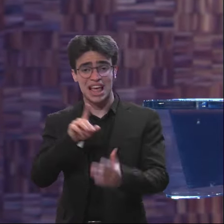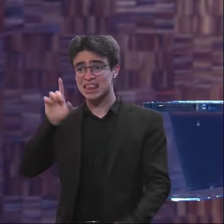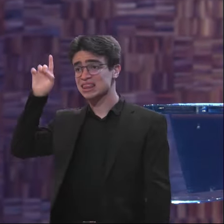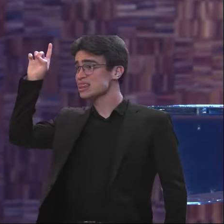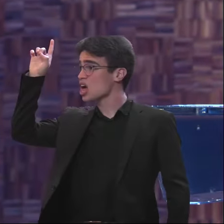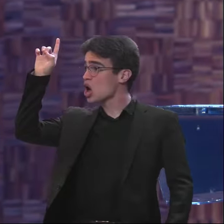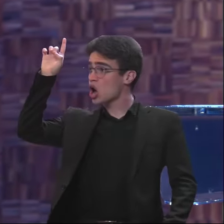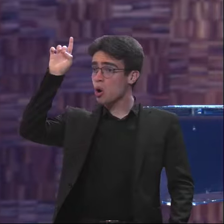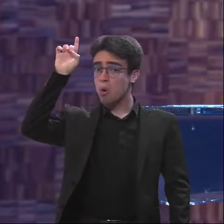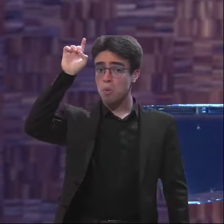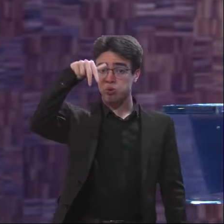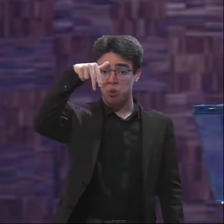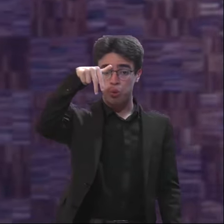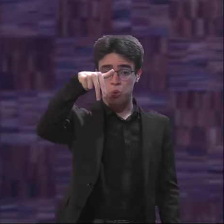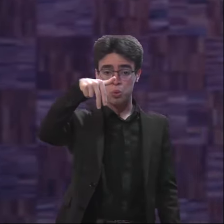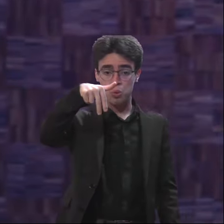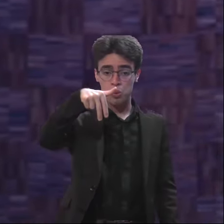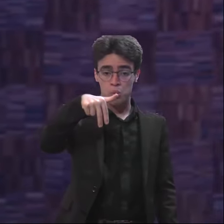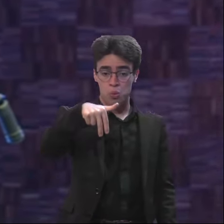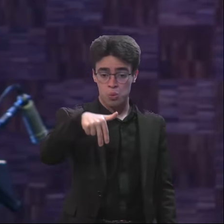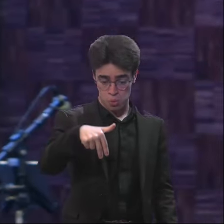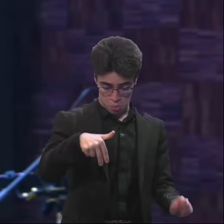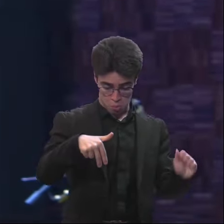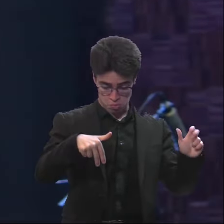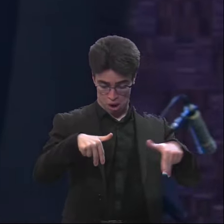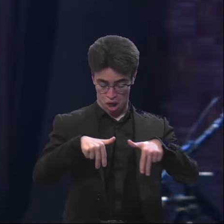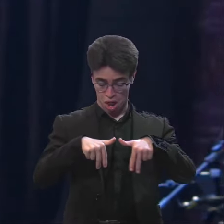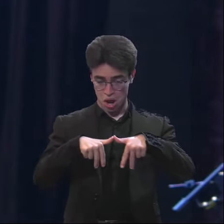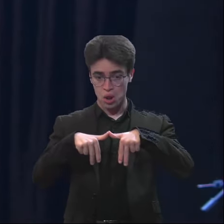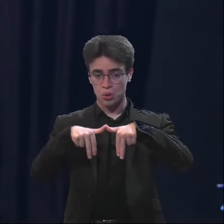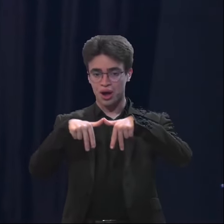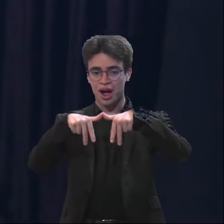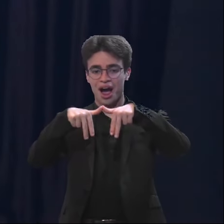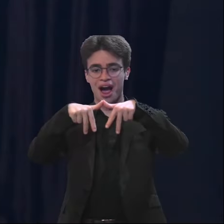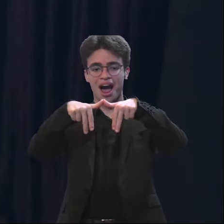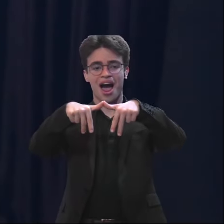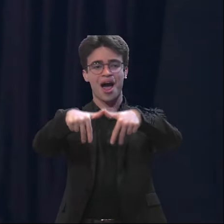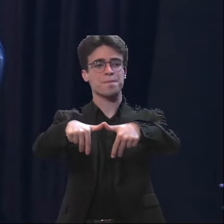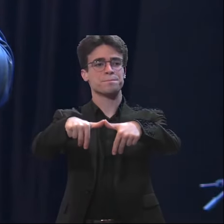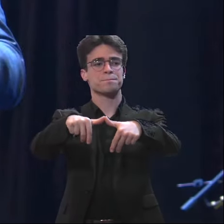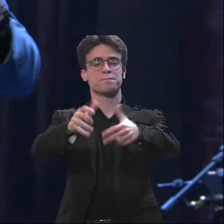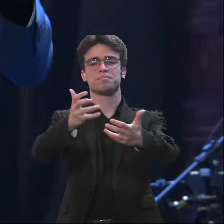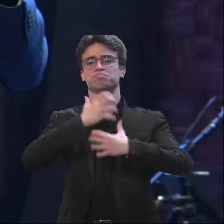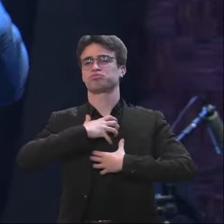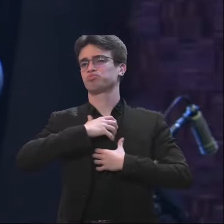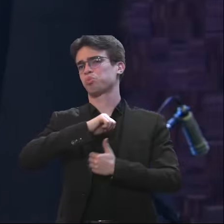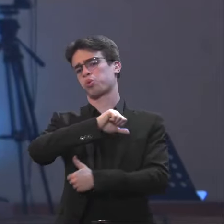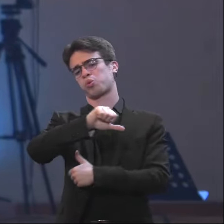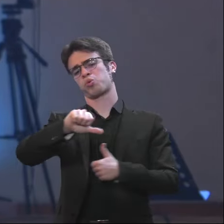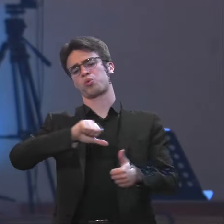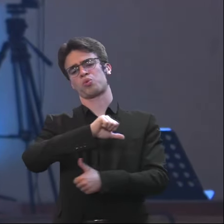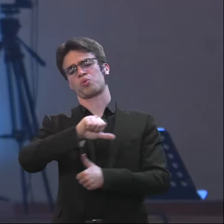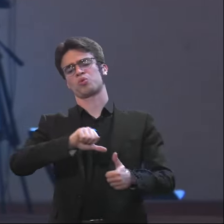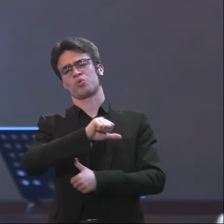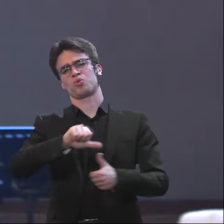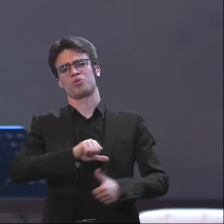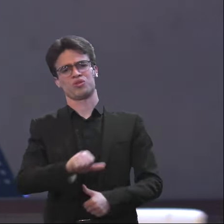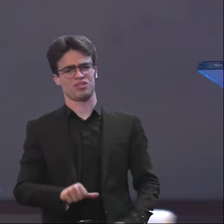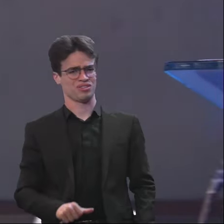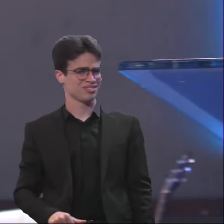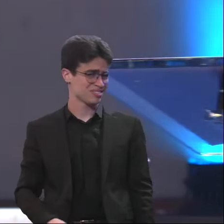nós. Ah, tudo muda. São os encontros com Deus. Temos que buscar encontros com Deus se queremos vencer